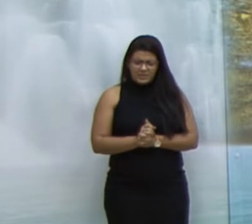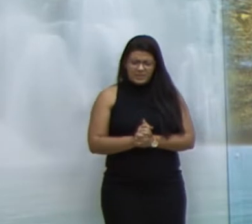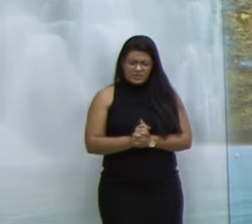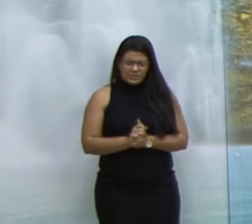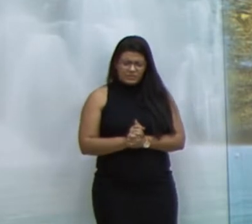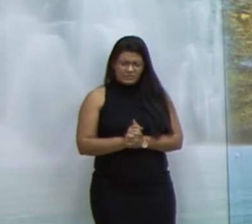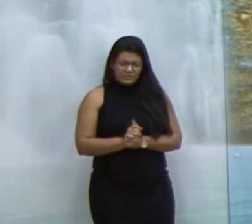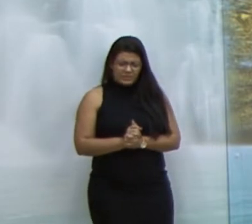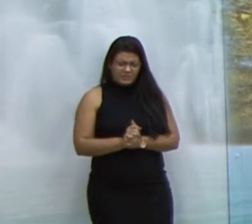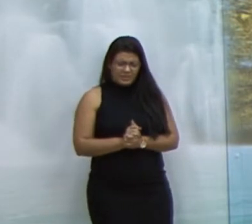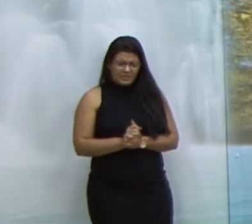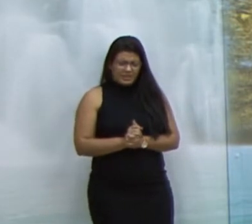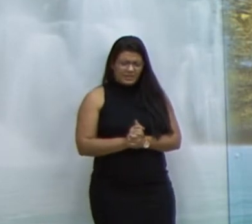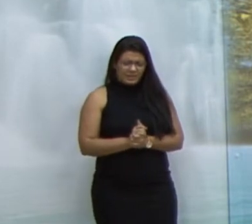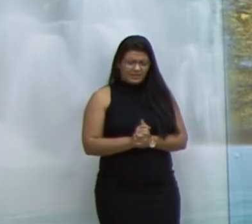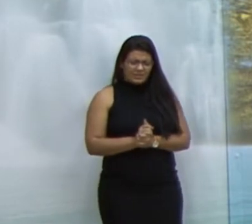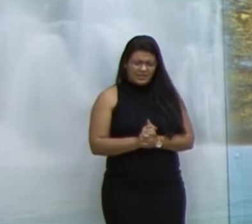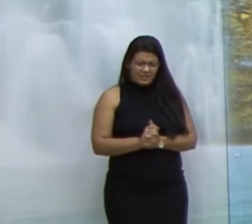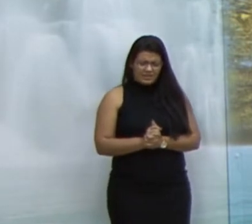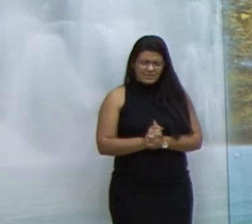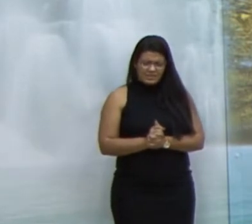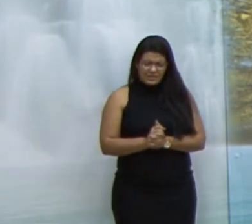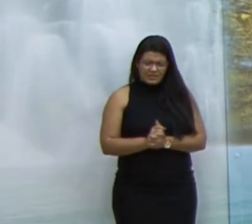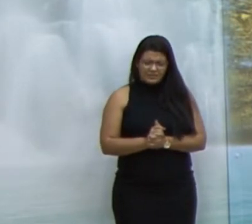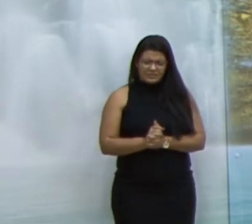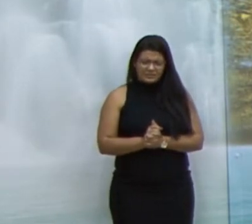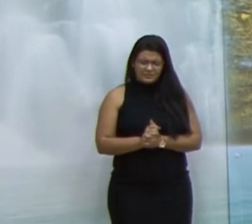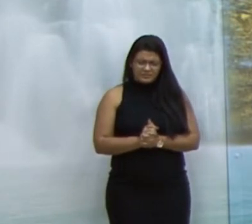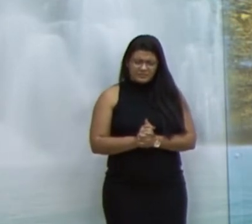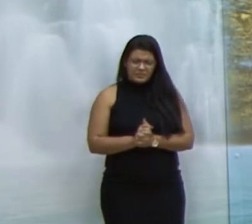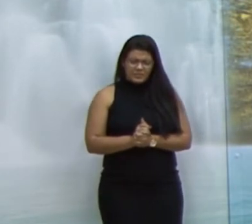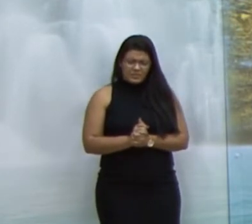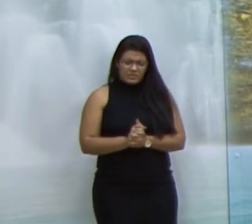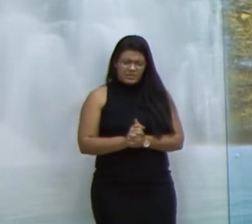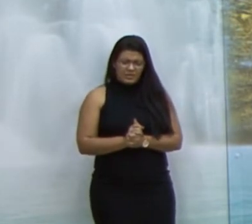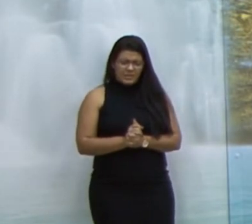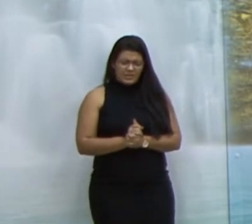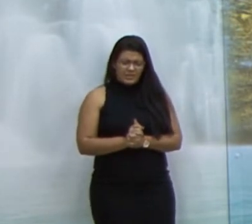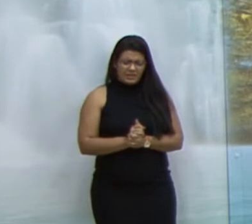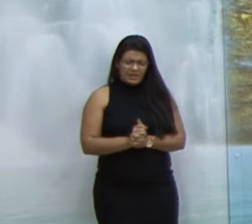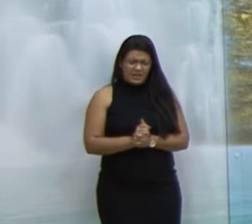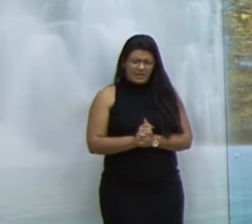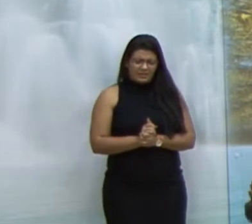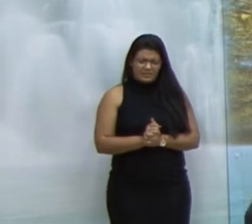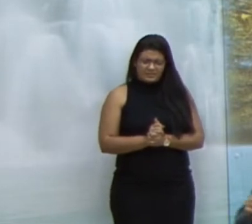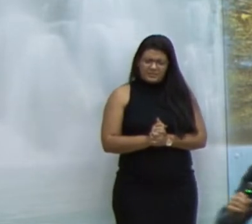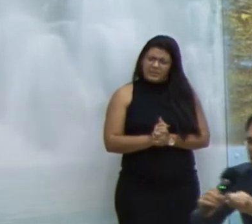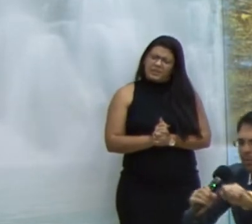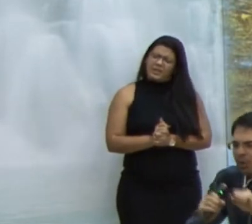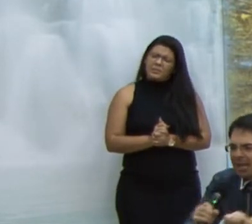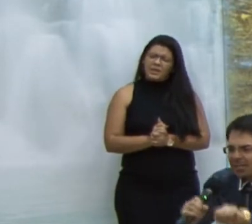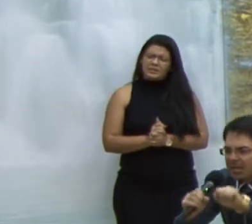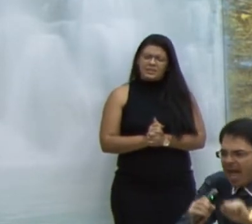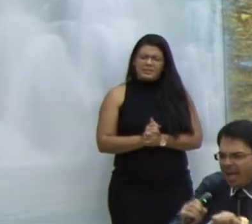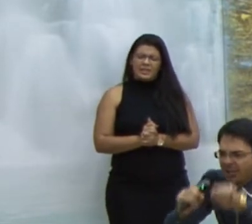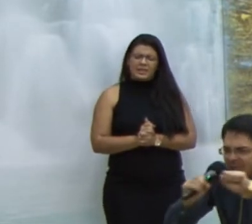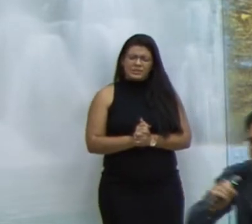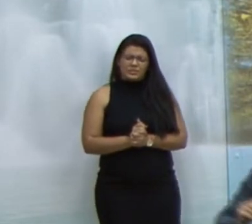A Bíblia diz que nada ficará encoberto que não seja revelado. Deus vai sacudir